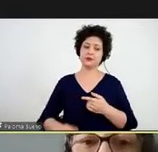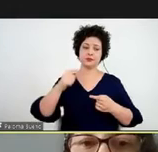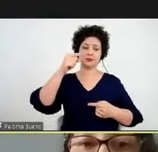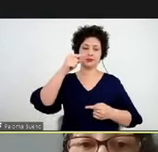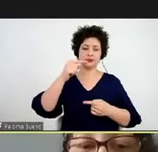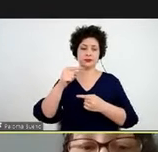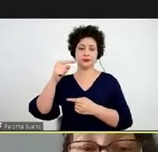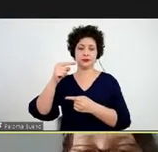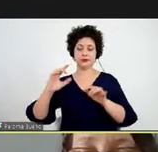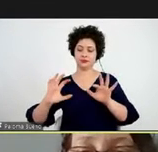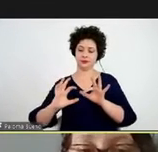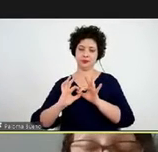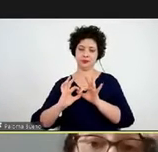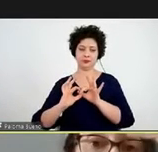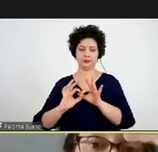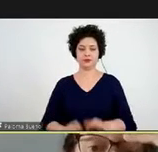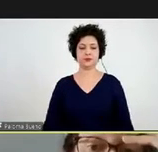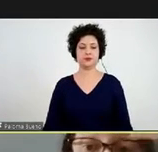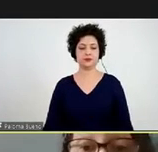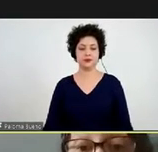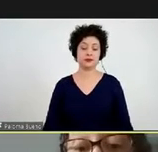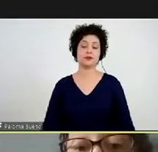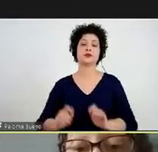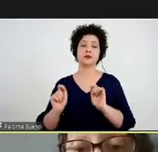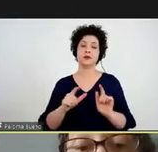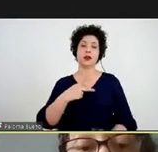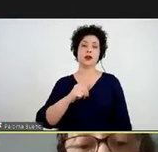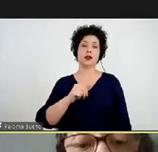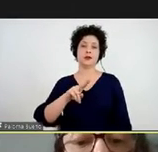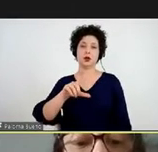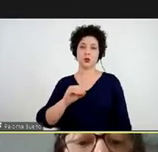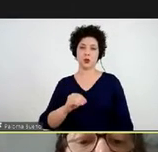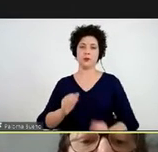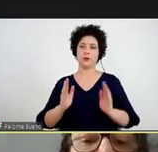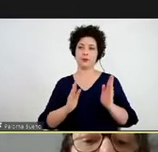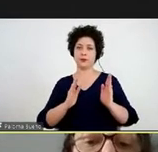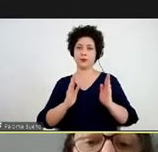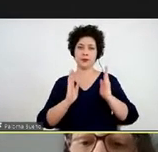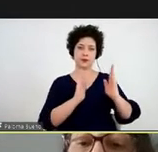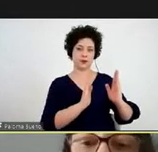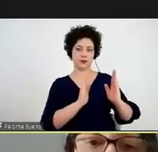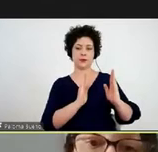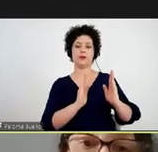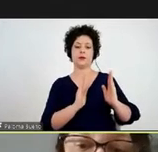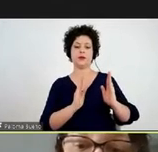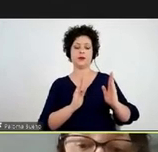se unem em sentidos. Já a obra de Paulo Bruschi, que está aí ao lado, né, ela tem um cromatismo totalmente em tons